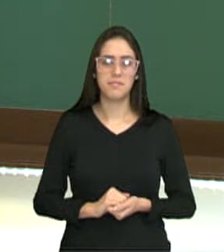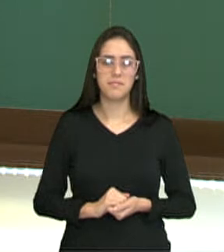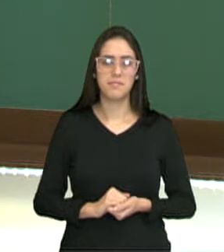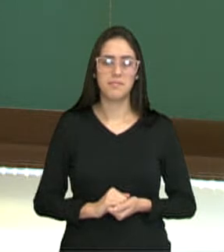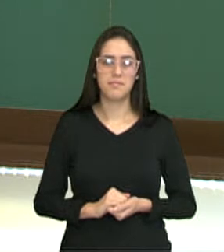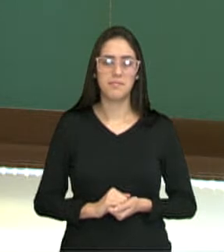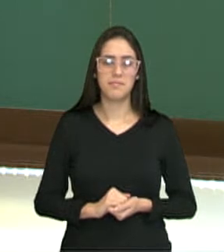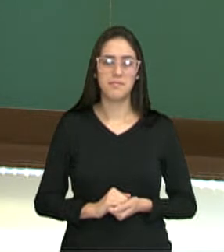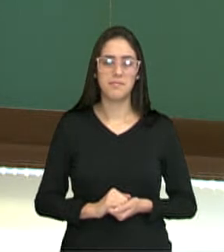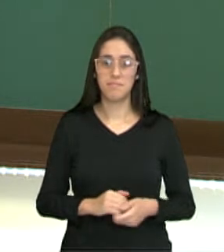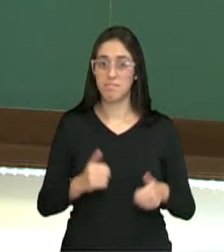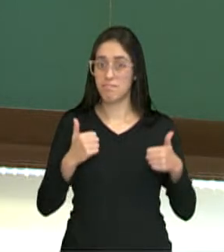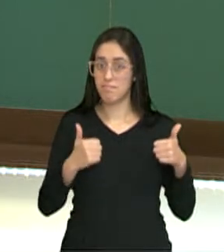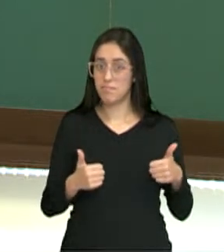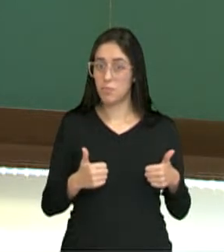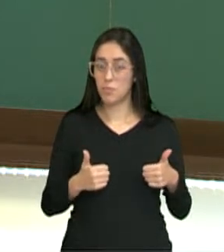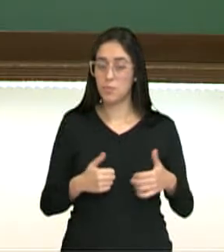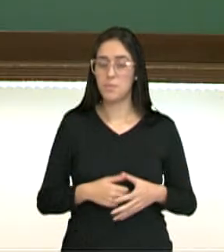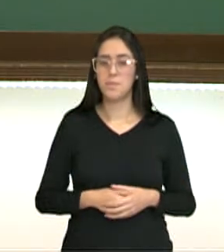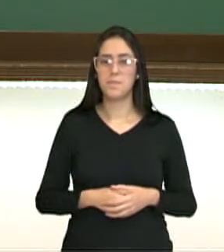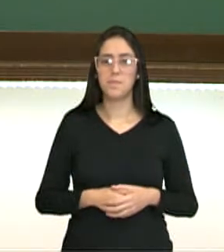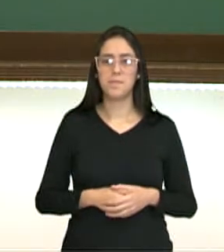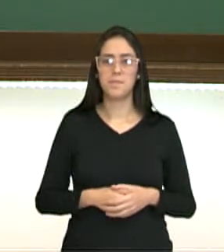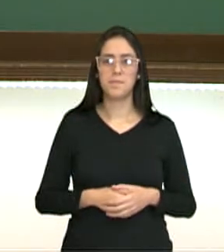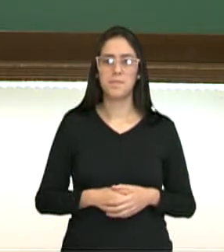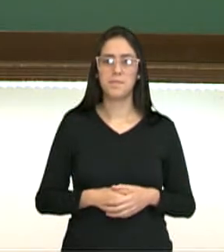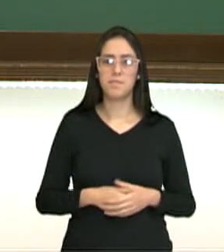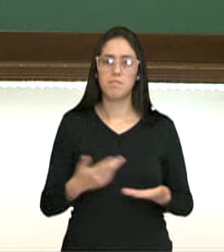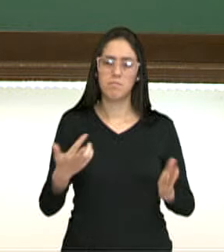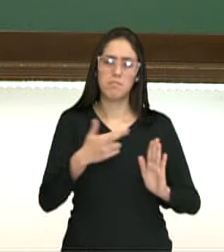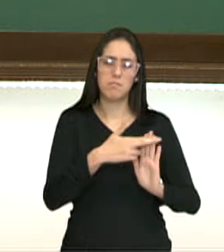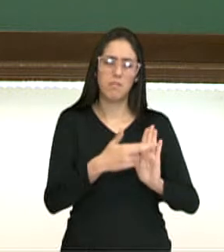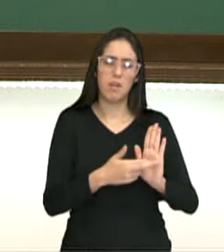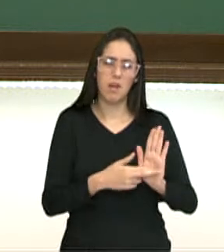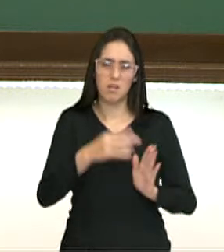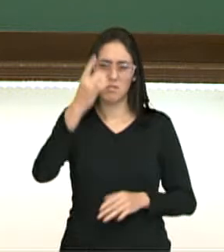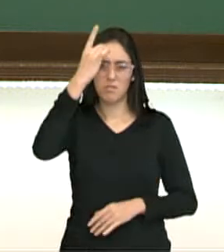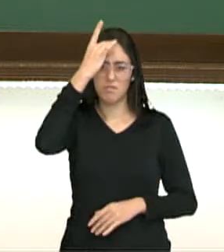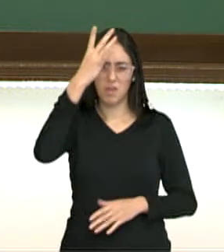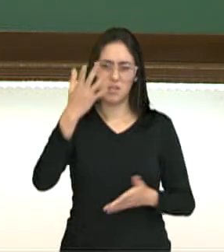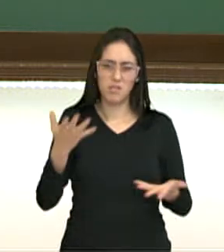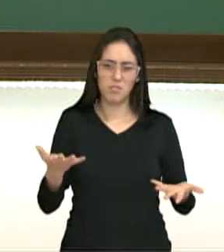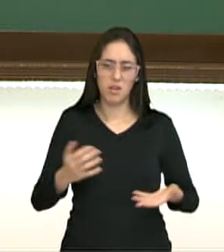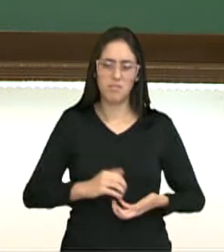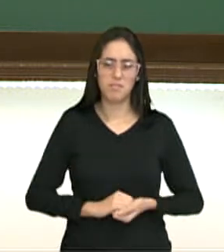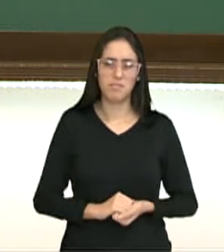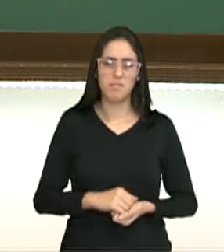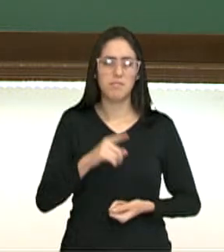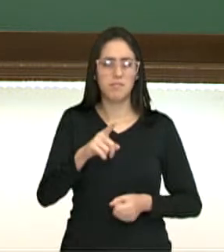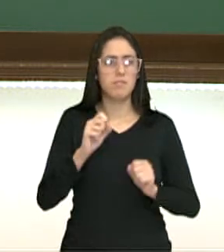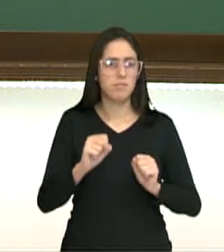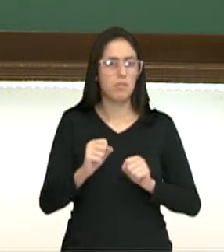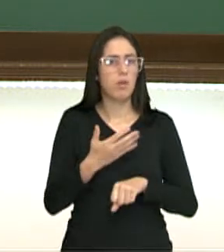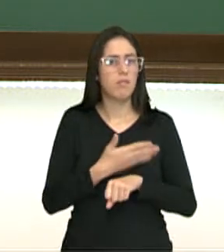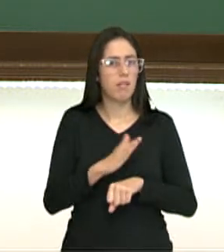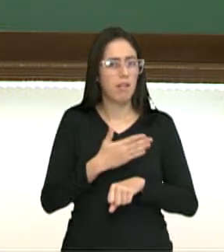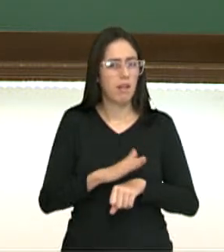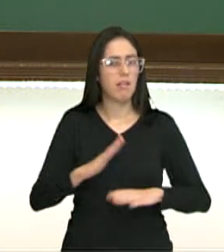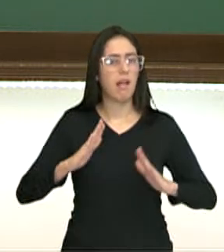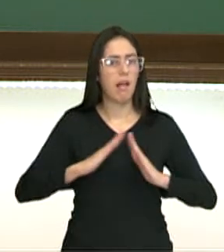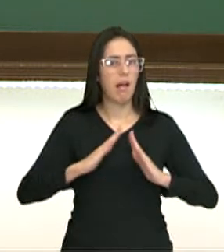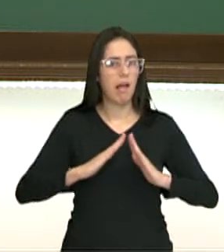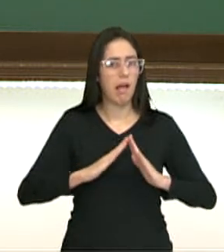noveno, tá? Regrinha fácil, né? Podem treinar mais aí em